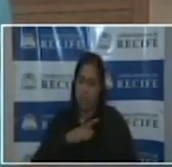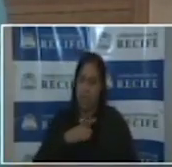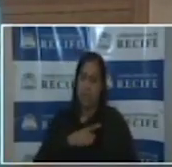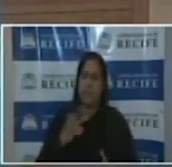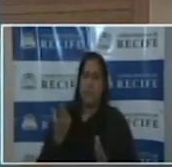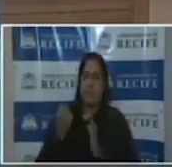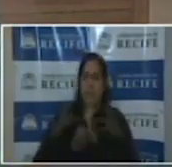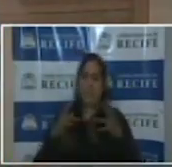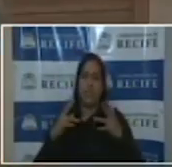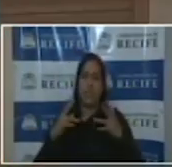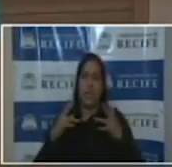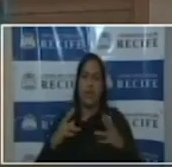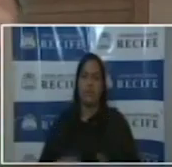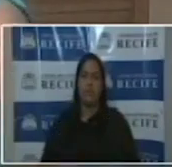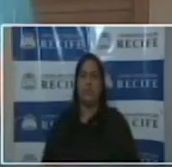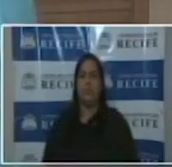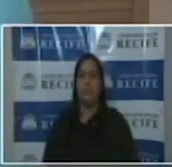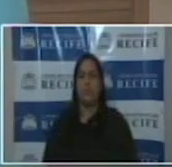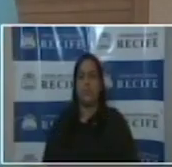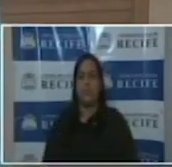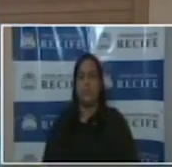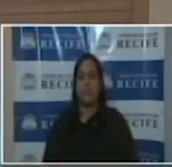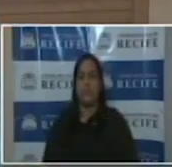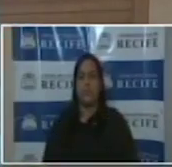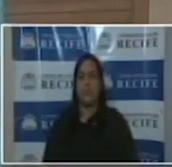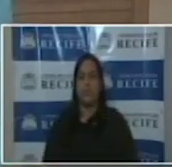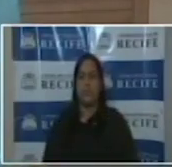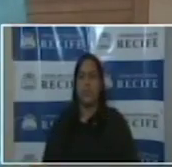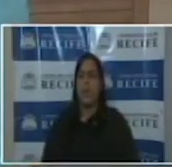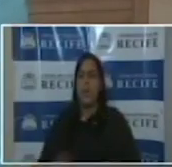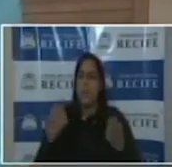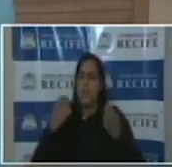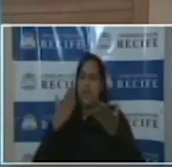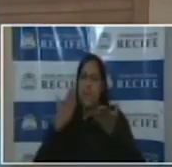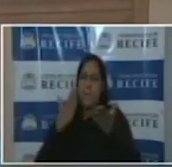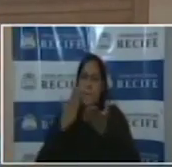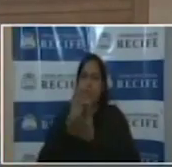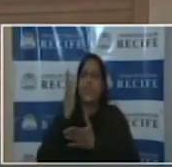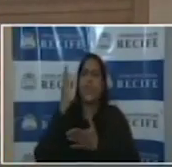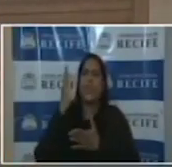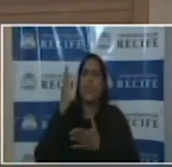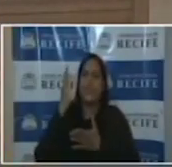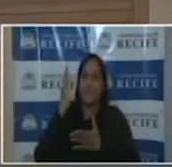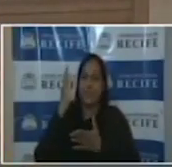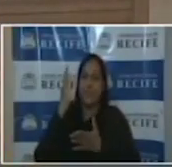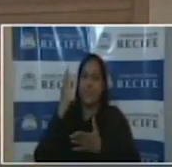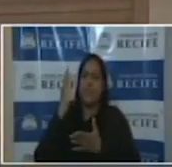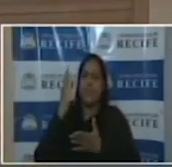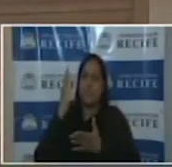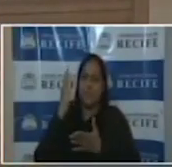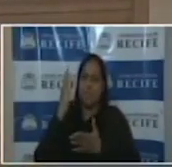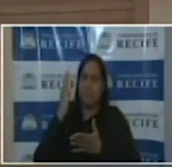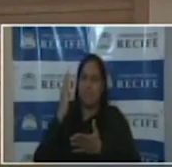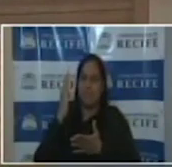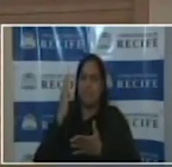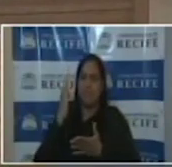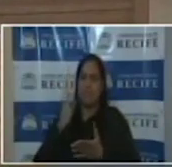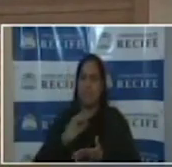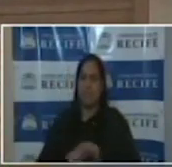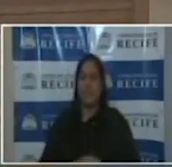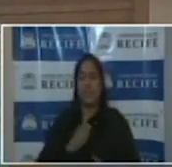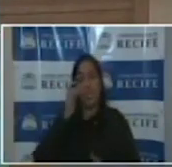tão sangrento. Essa ação ela precisa ser aprovada nessa casa como um ato de reparação histórica. E